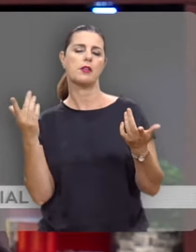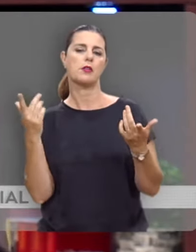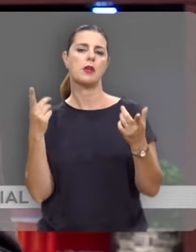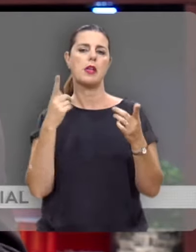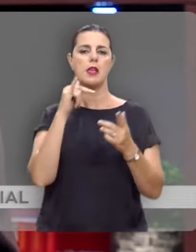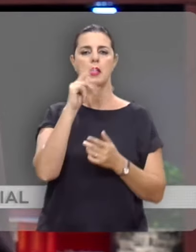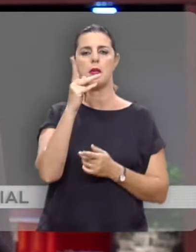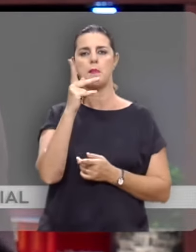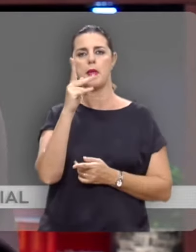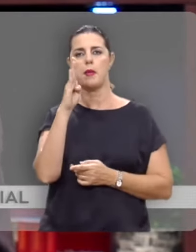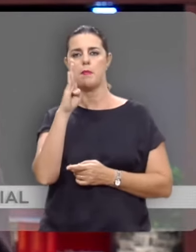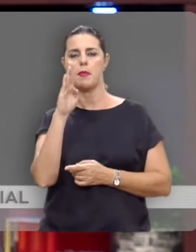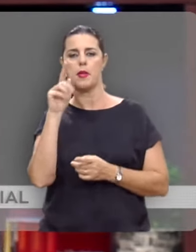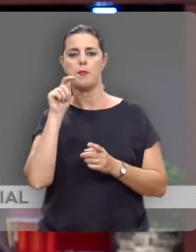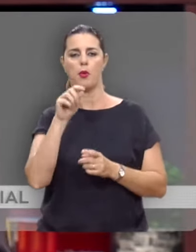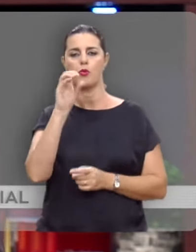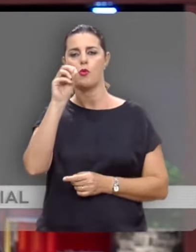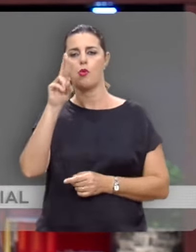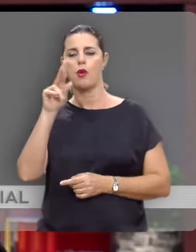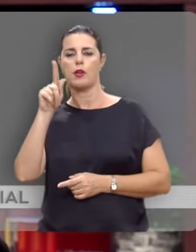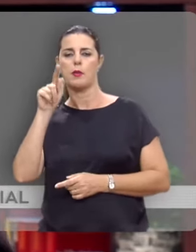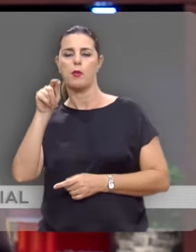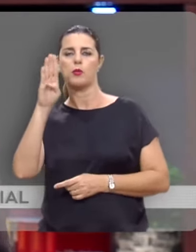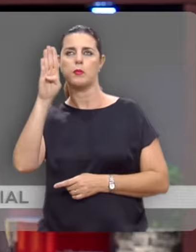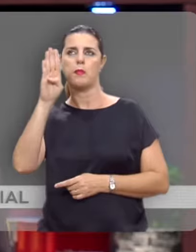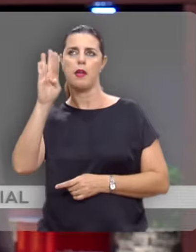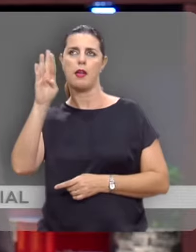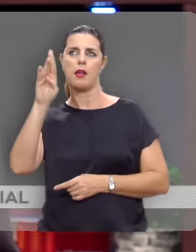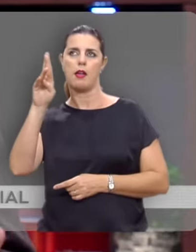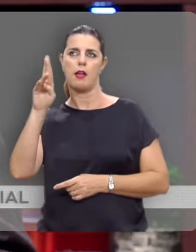o ipb.org.br,